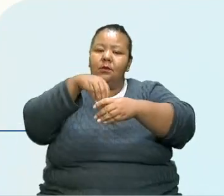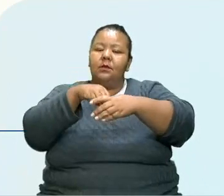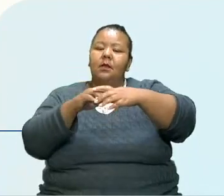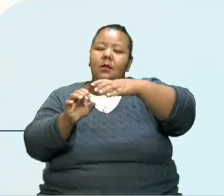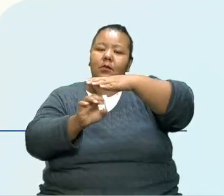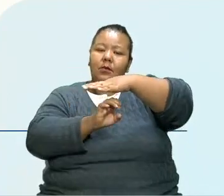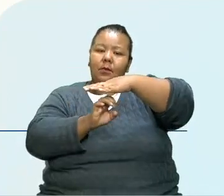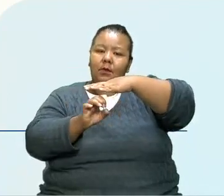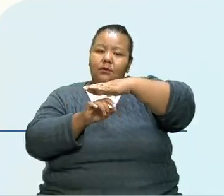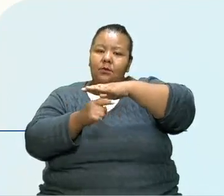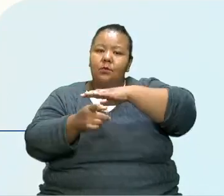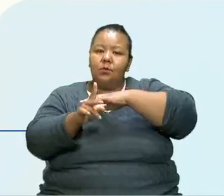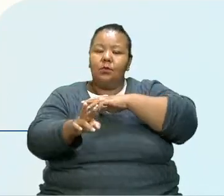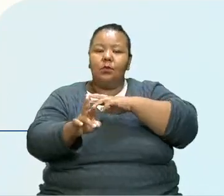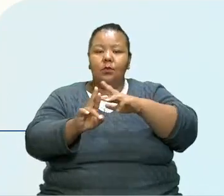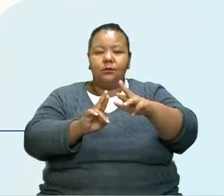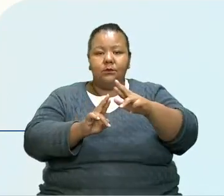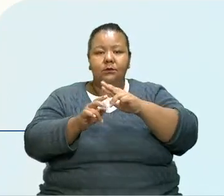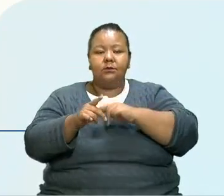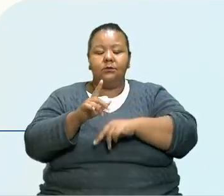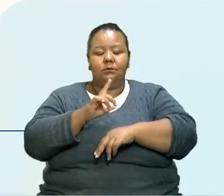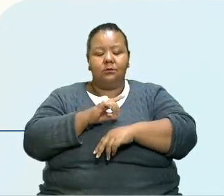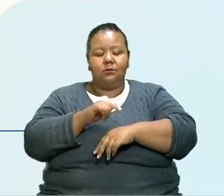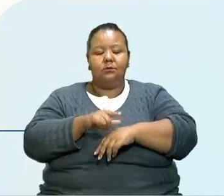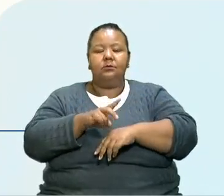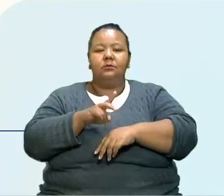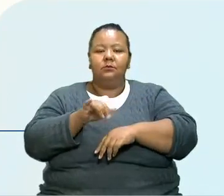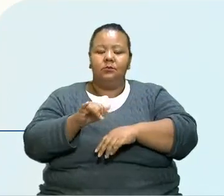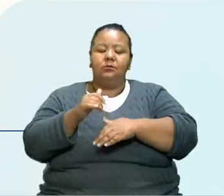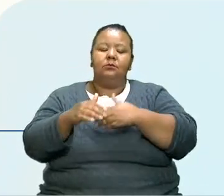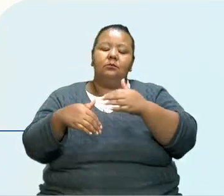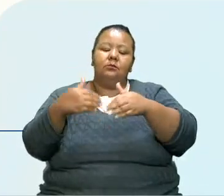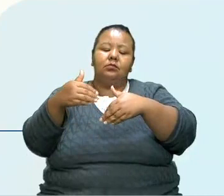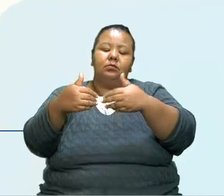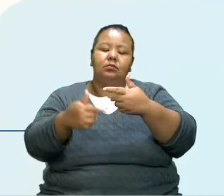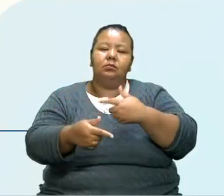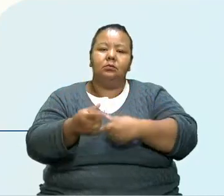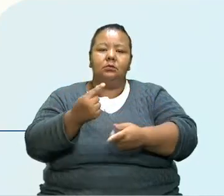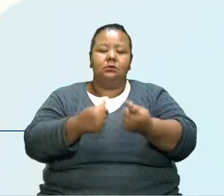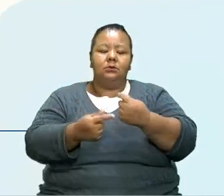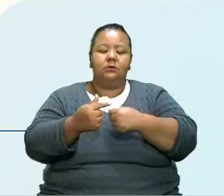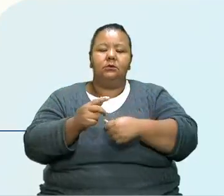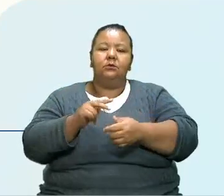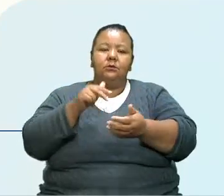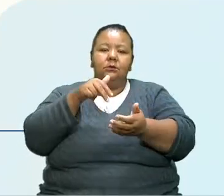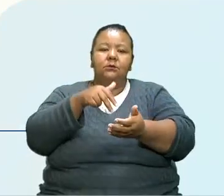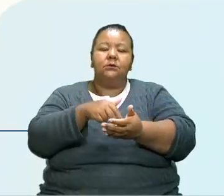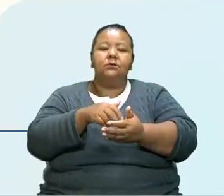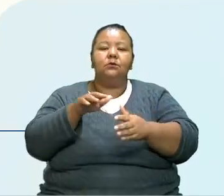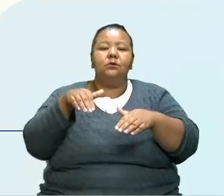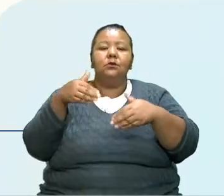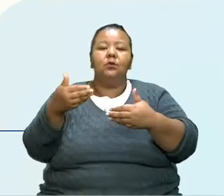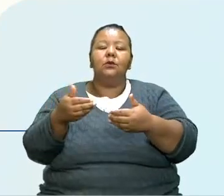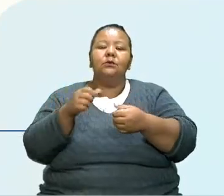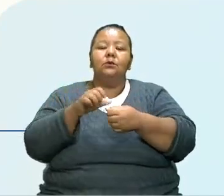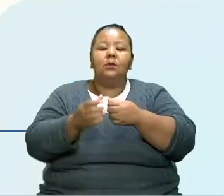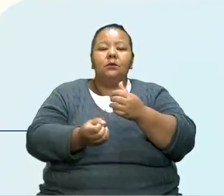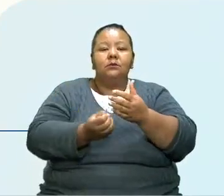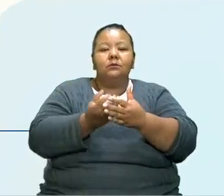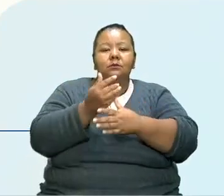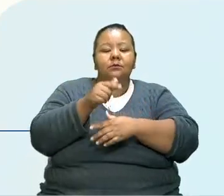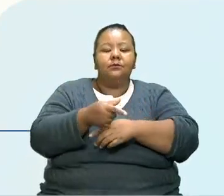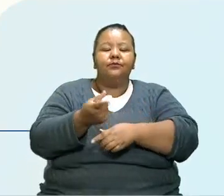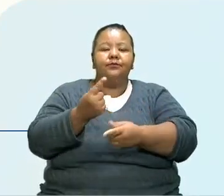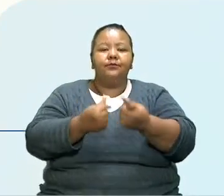a partir dos resultados que eu tiver, eu vou desenvolver uma administração participativa. Quando que foi criada essa administração